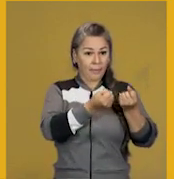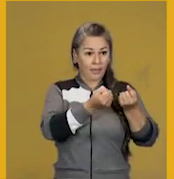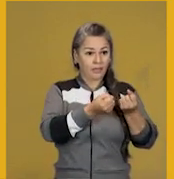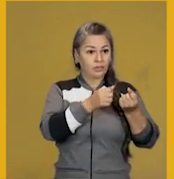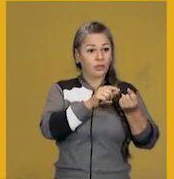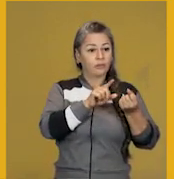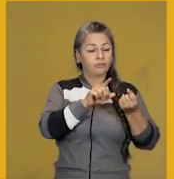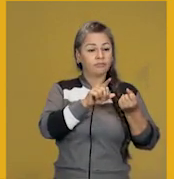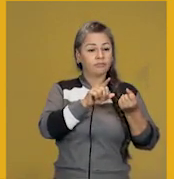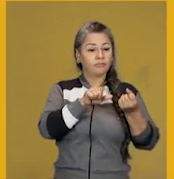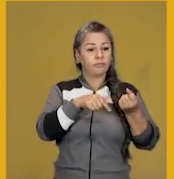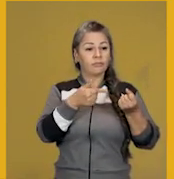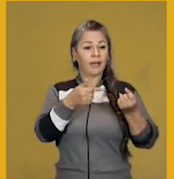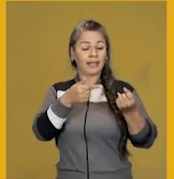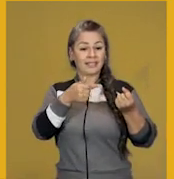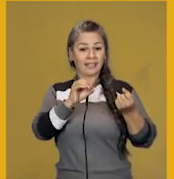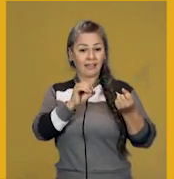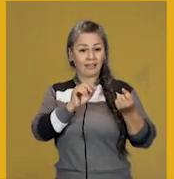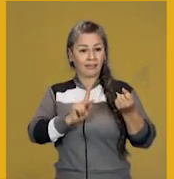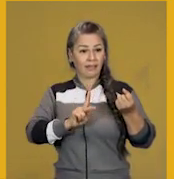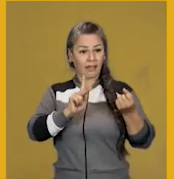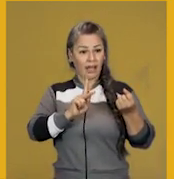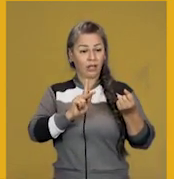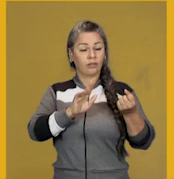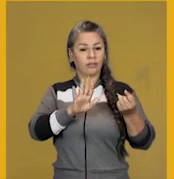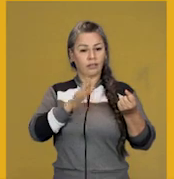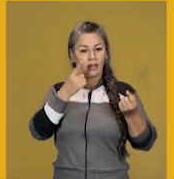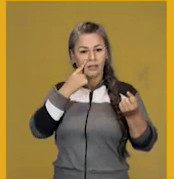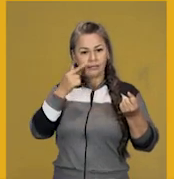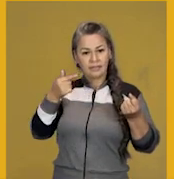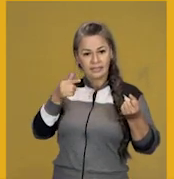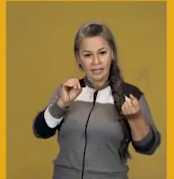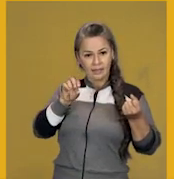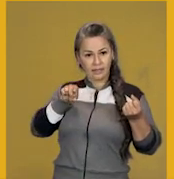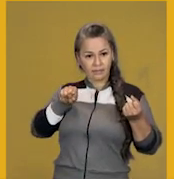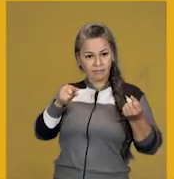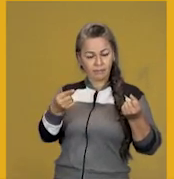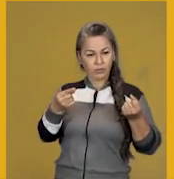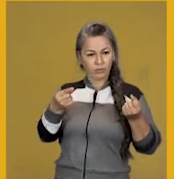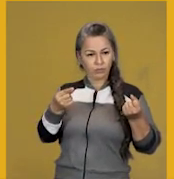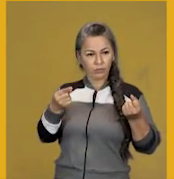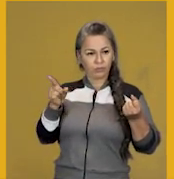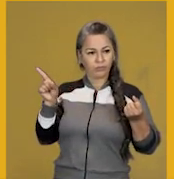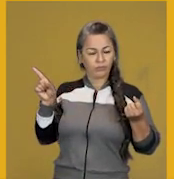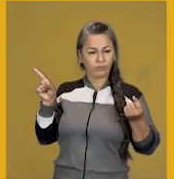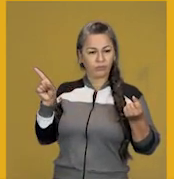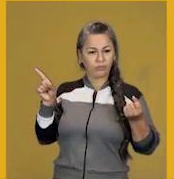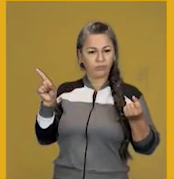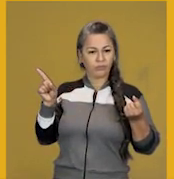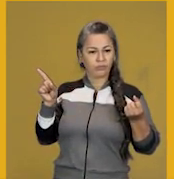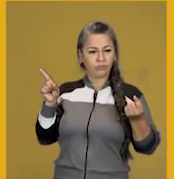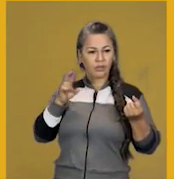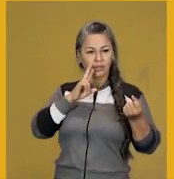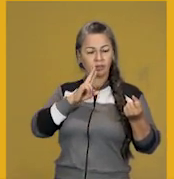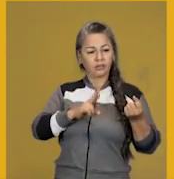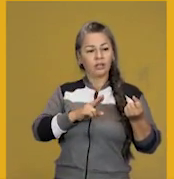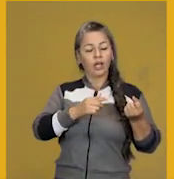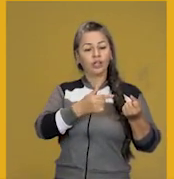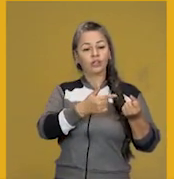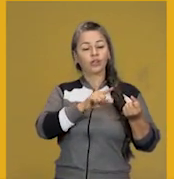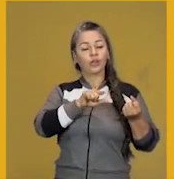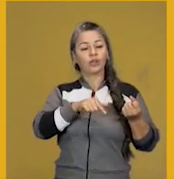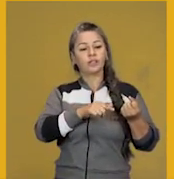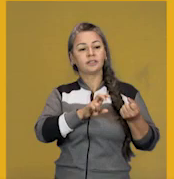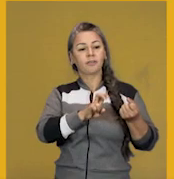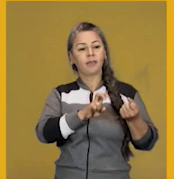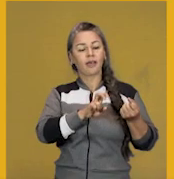quilo significa 1000, né? Então, 2,5 gramas serão X. Aí eu tenho aqui que